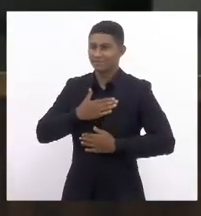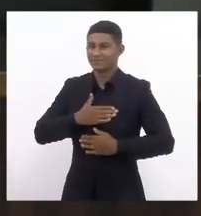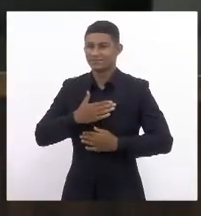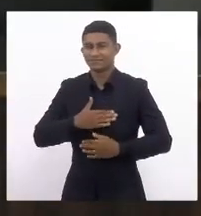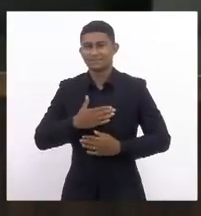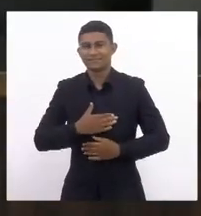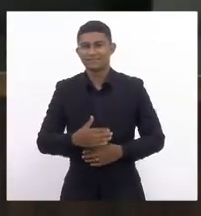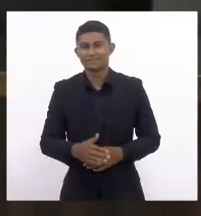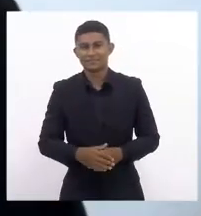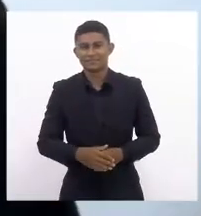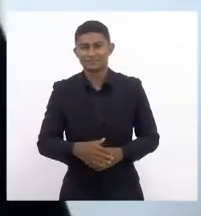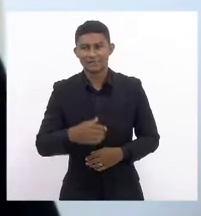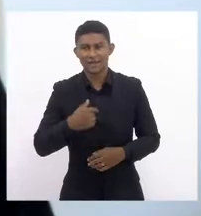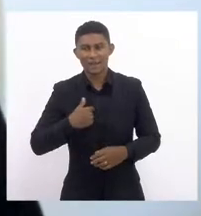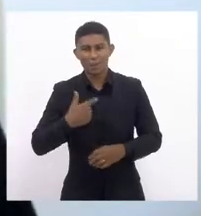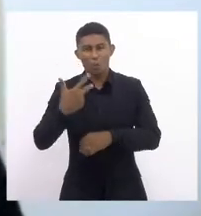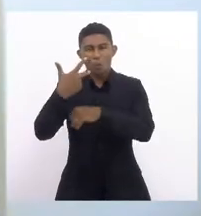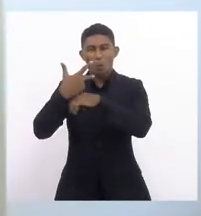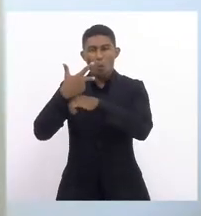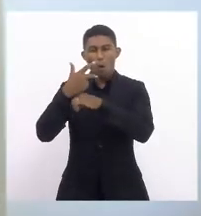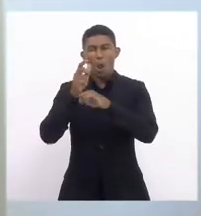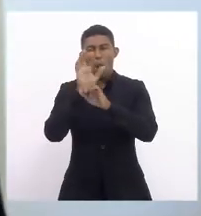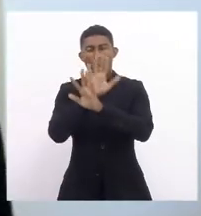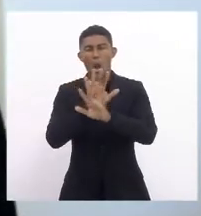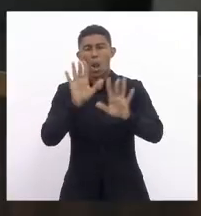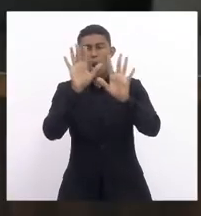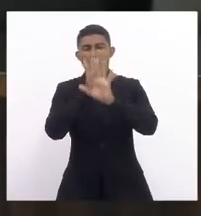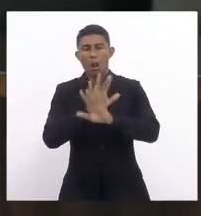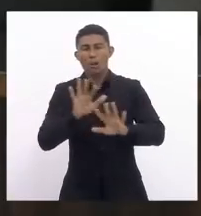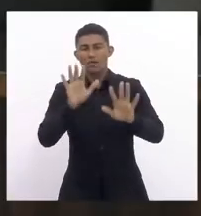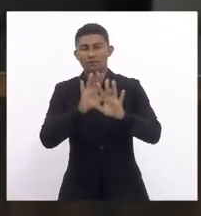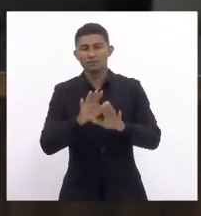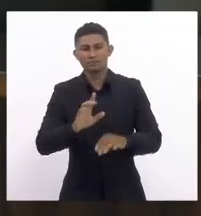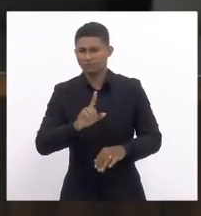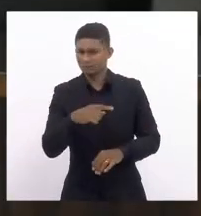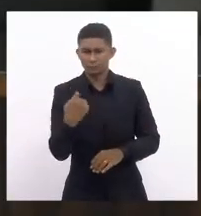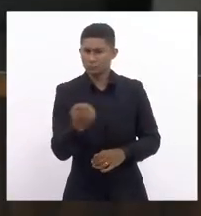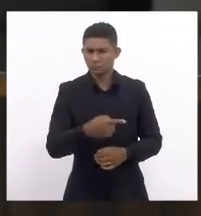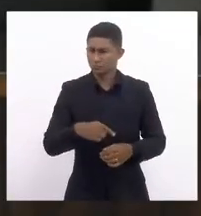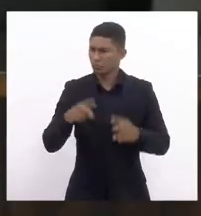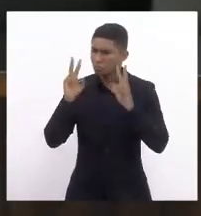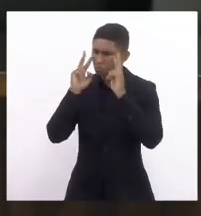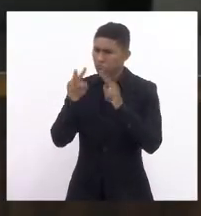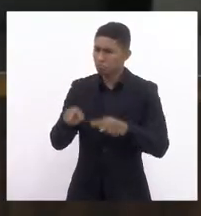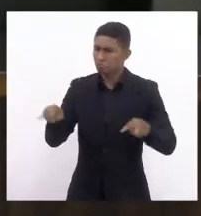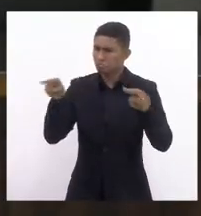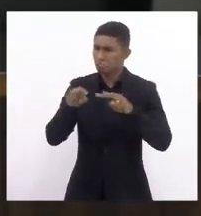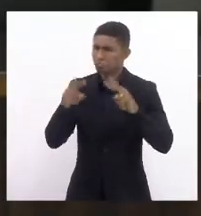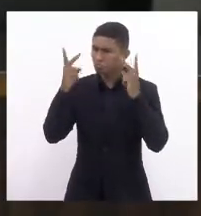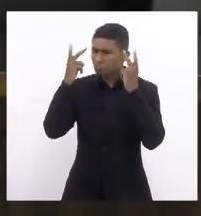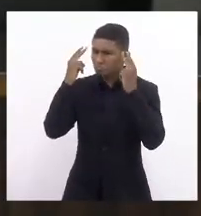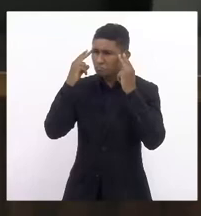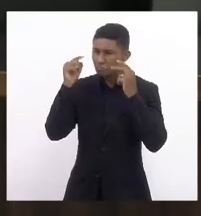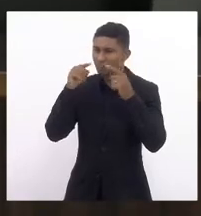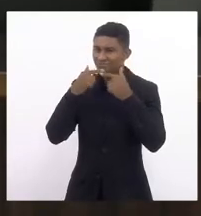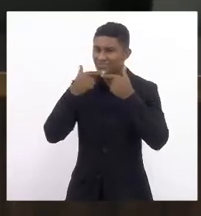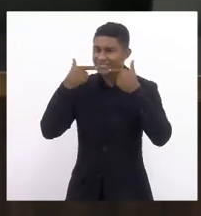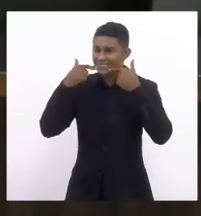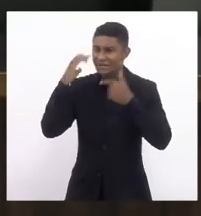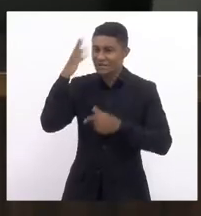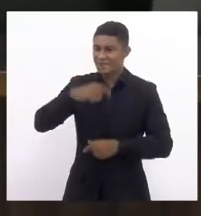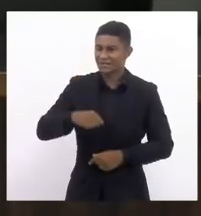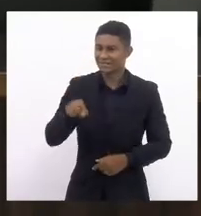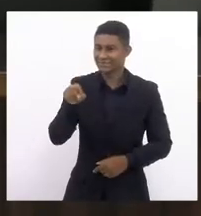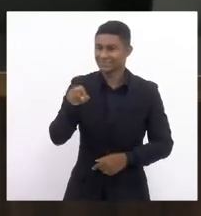Minha imagem está congelada. Para Vossa Excelência, para nós não. Está bem, bem simpático aqui, bem bonito, eu